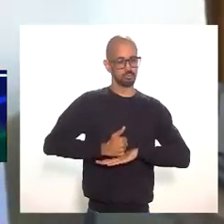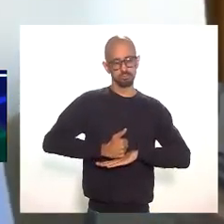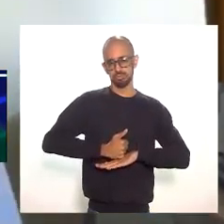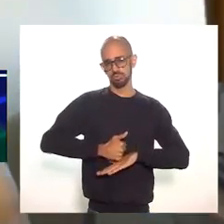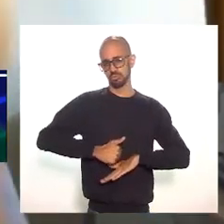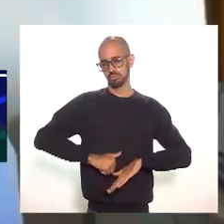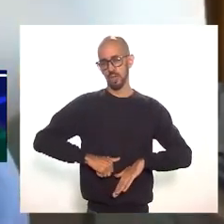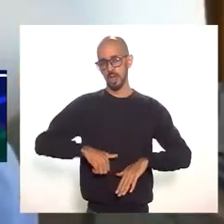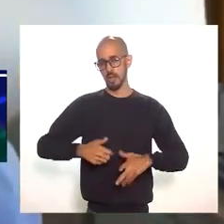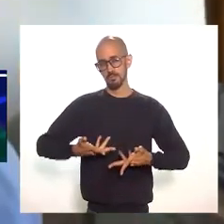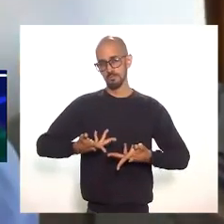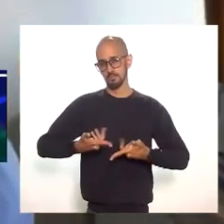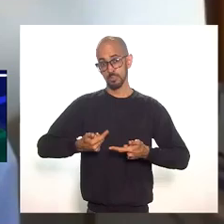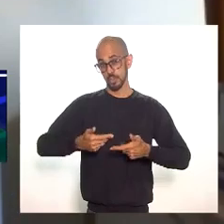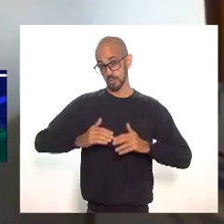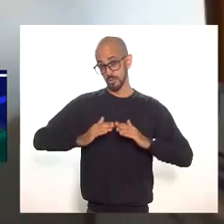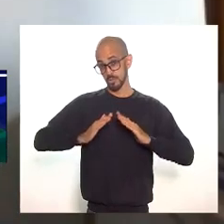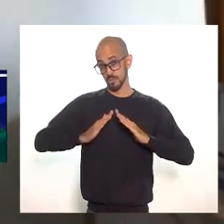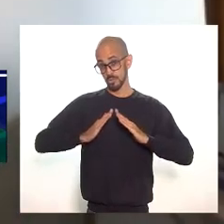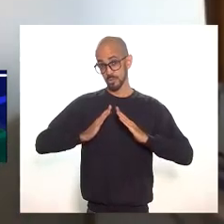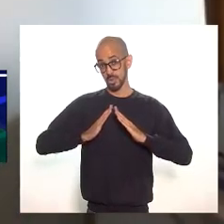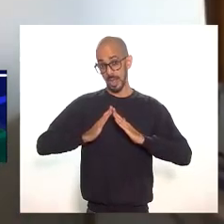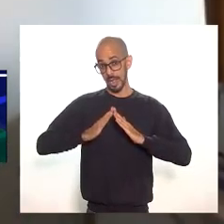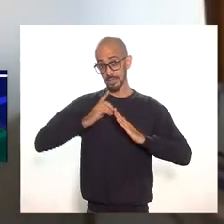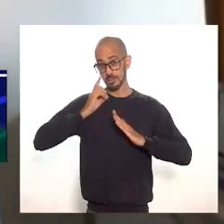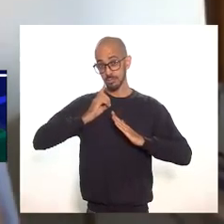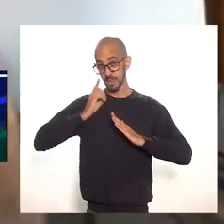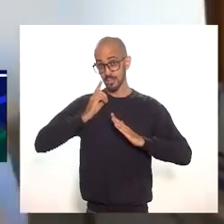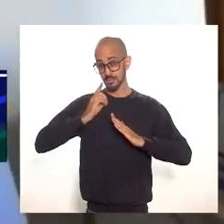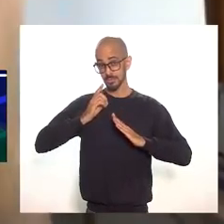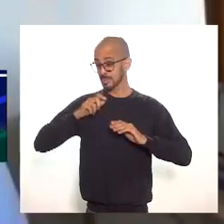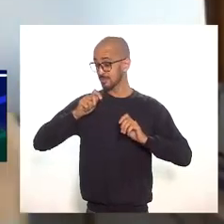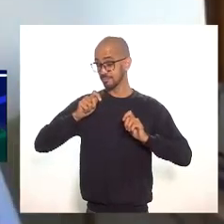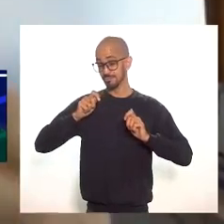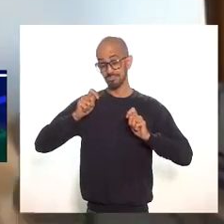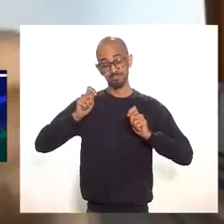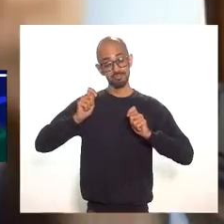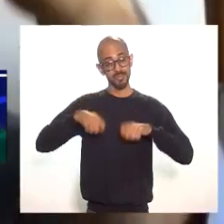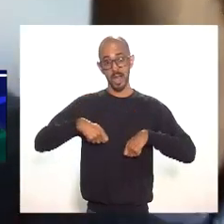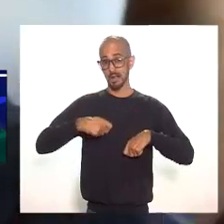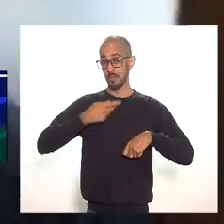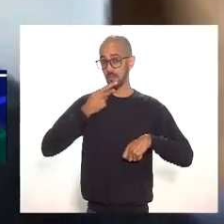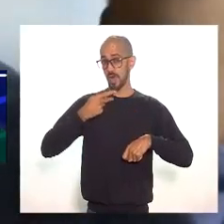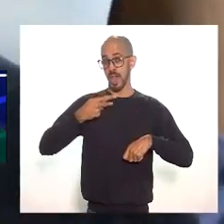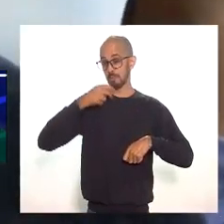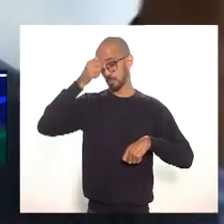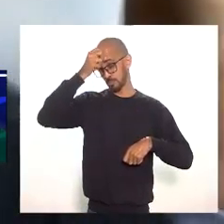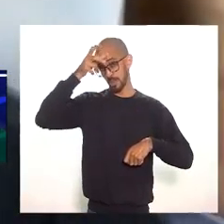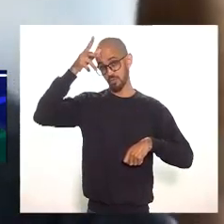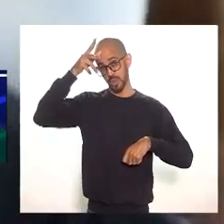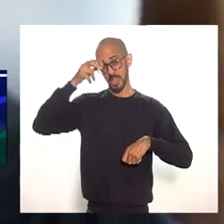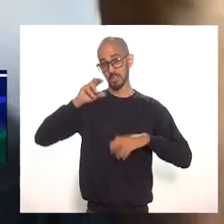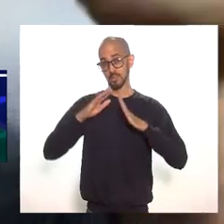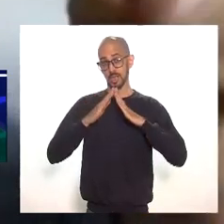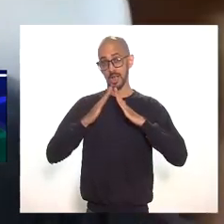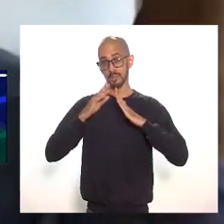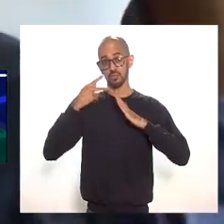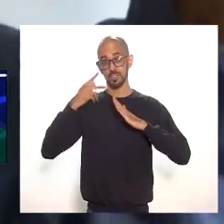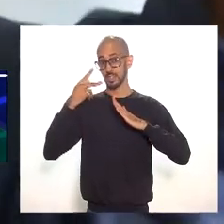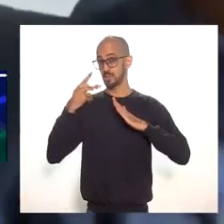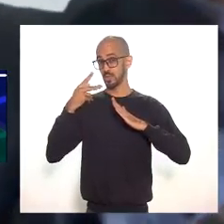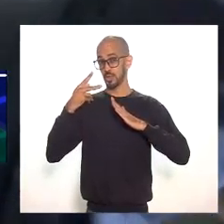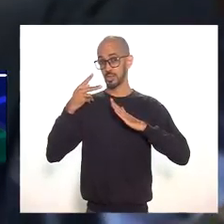deputado estadual, ele não tem capacidade de dizer a um prefeito e à Câmara dos Vereadores o